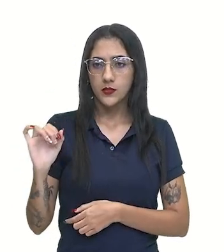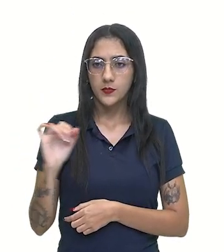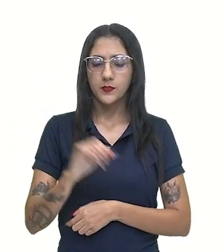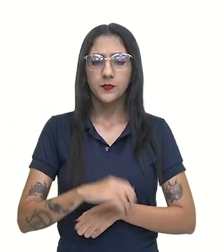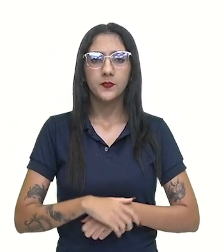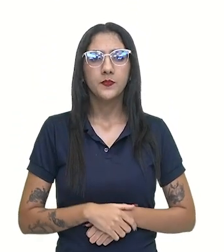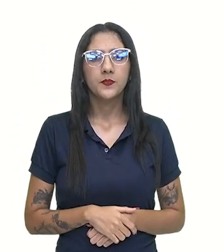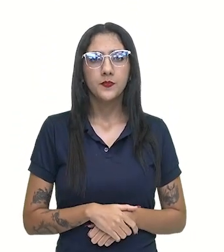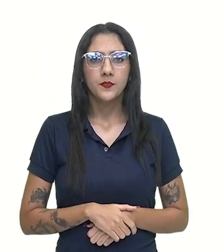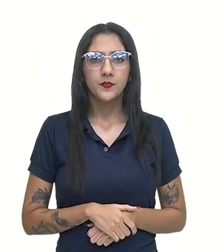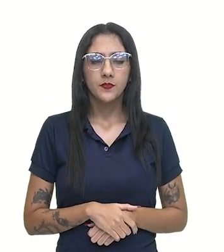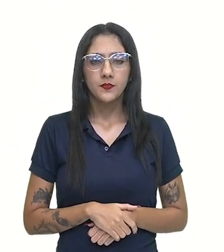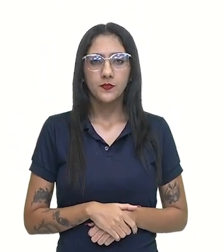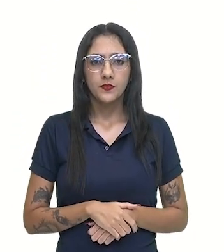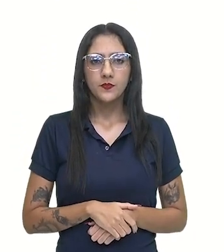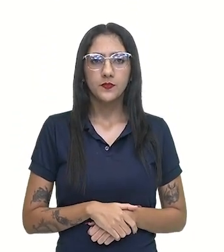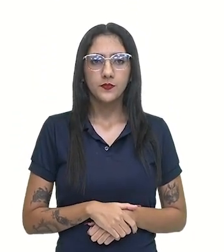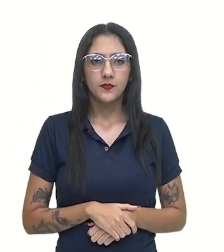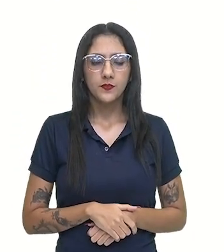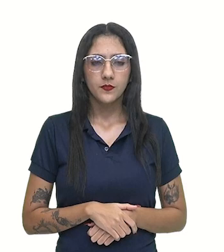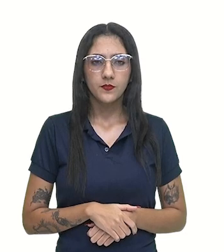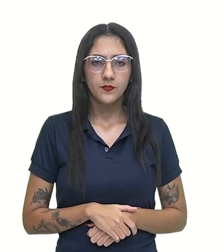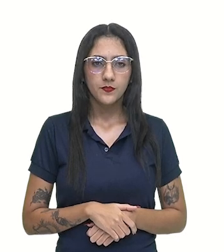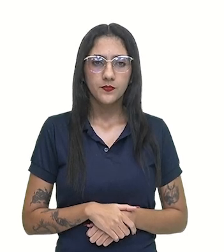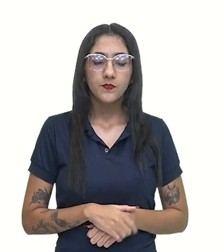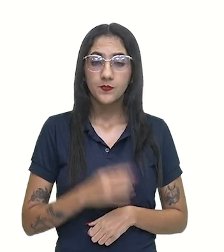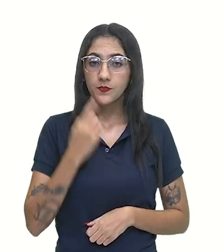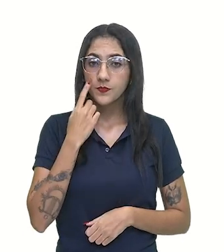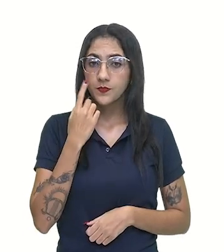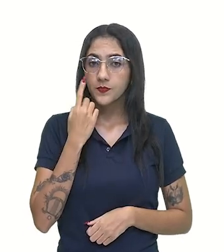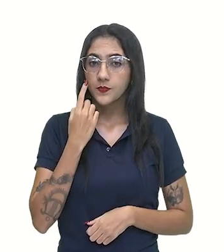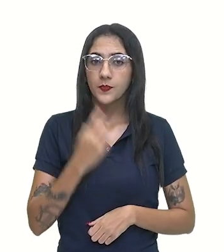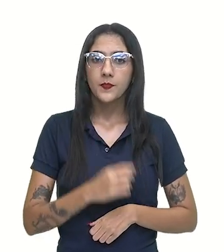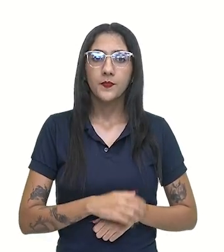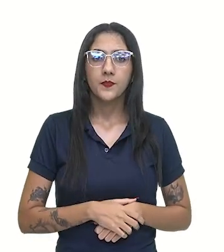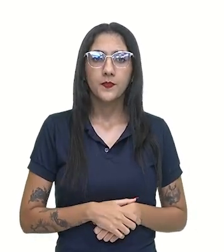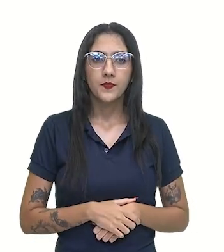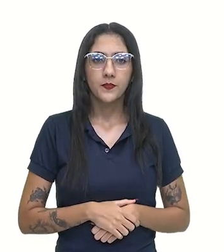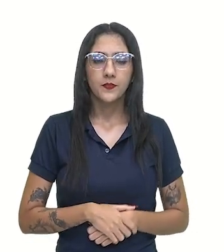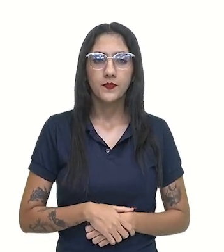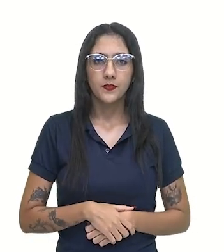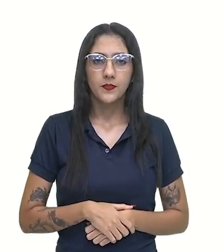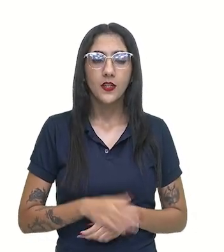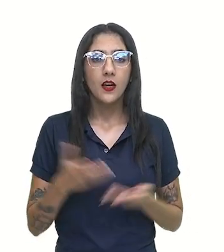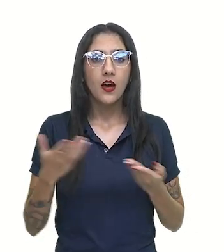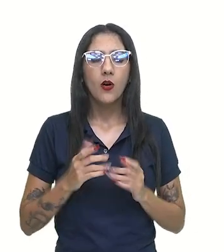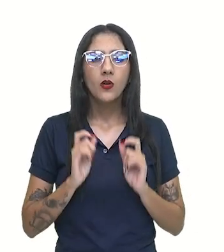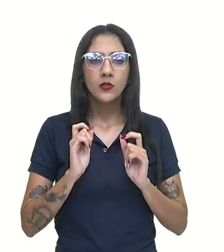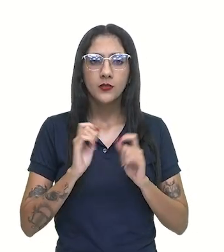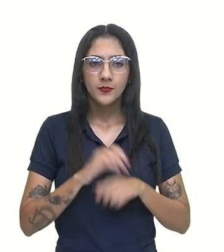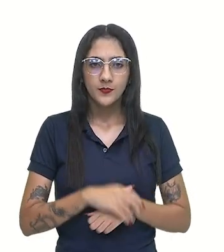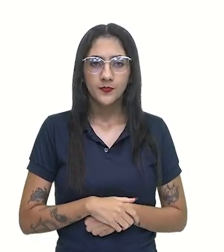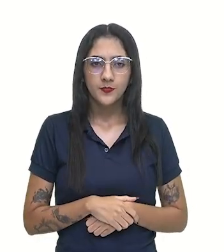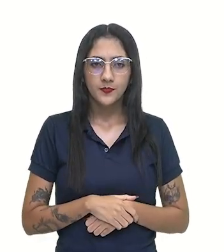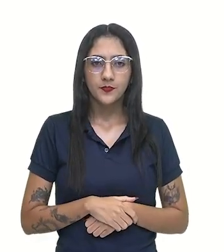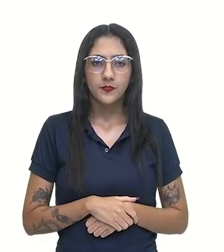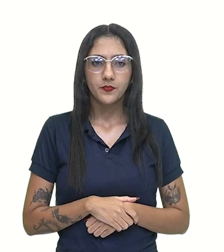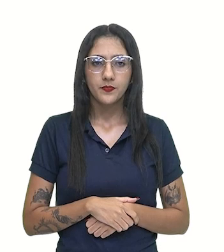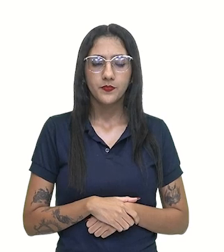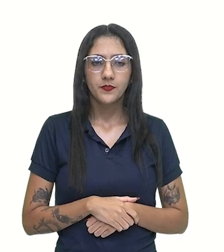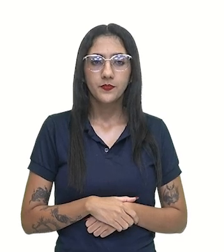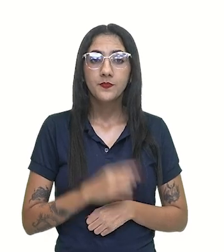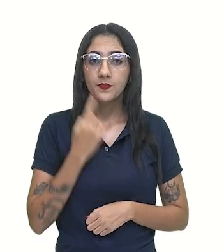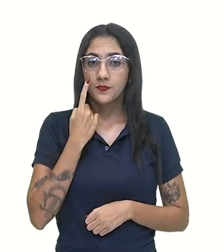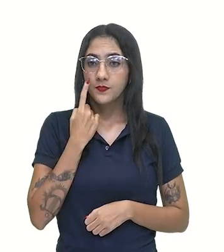Ok? Aí a gente vai ter, então, que deslocar a nossa vírgula. 2 casas para a esquerda